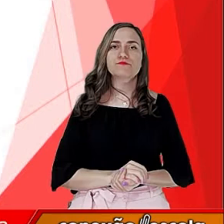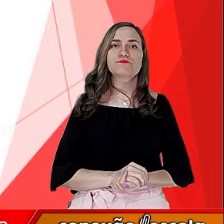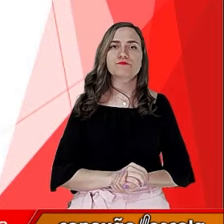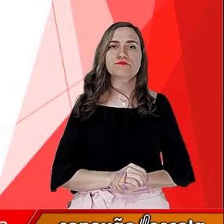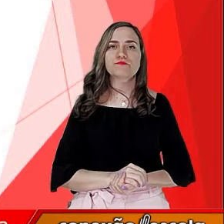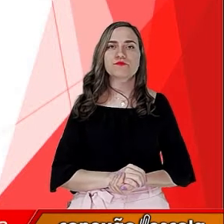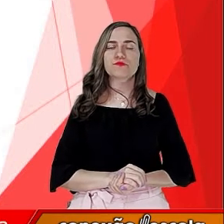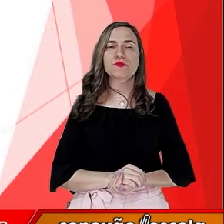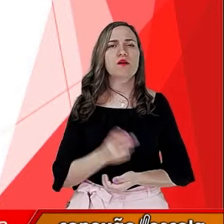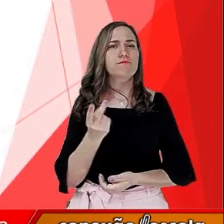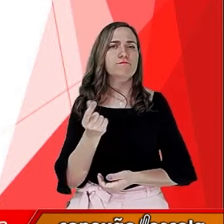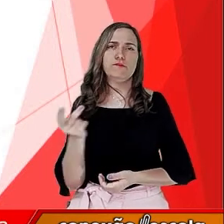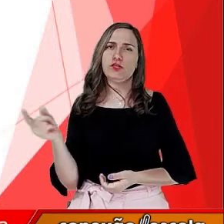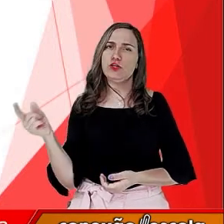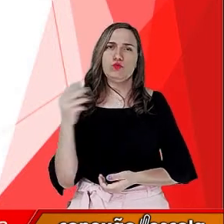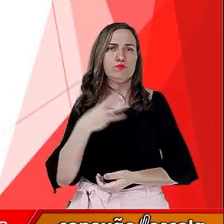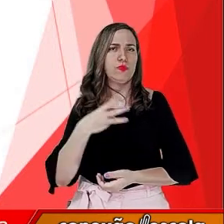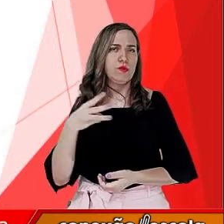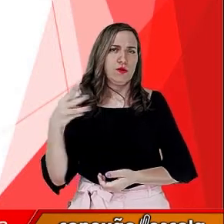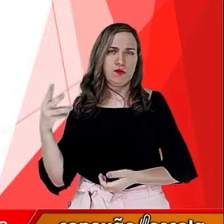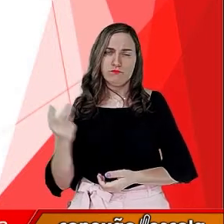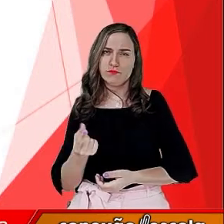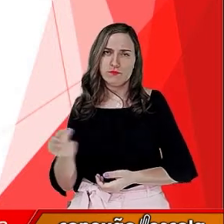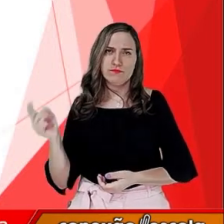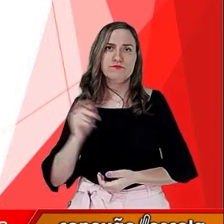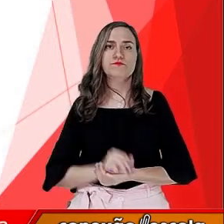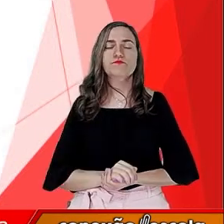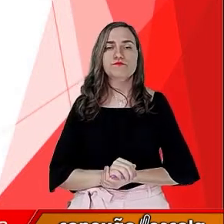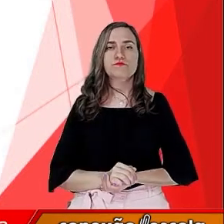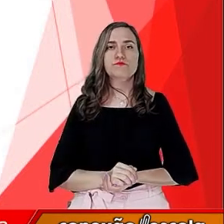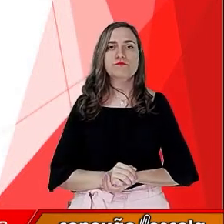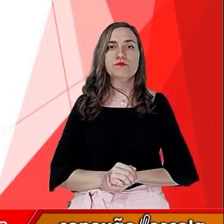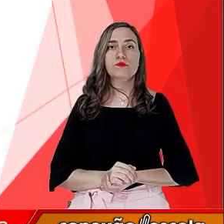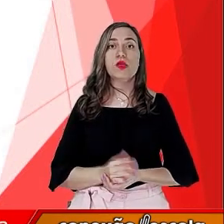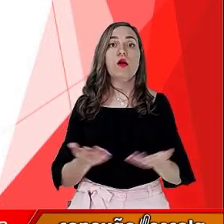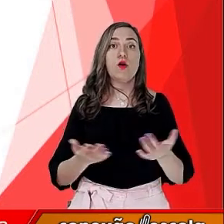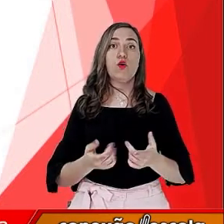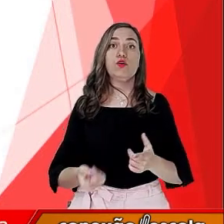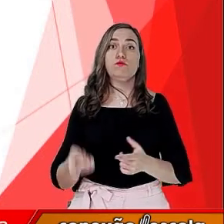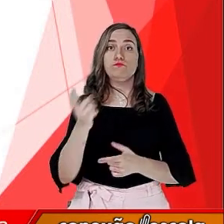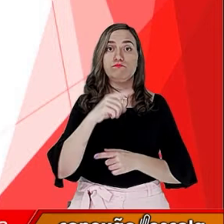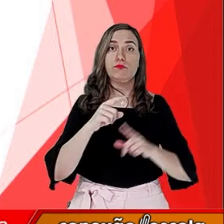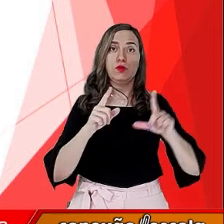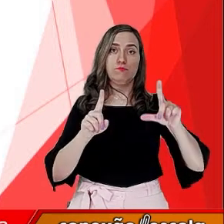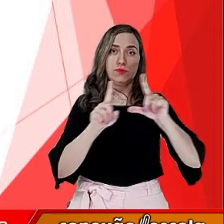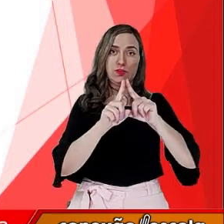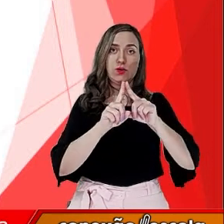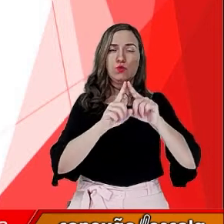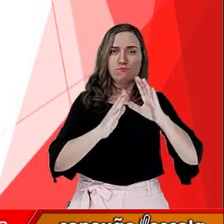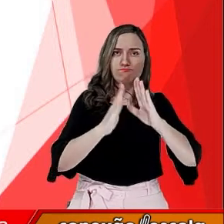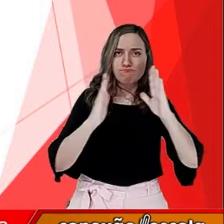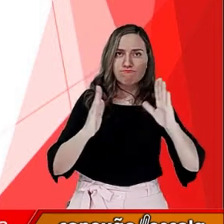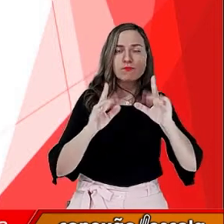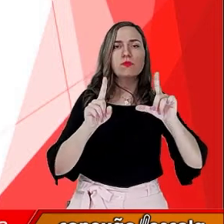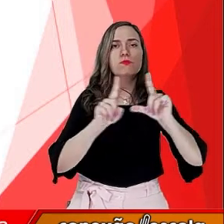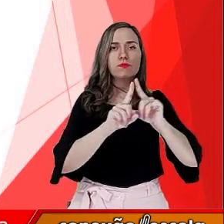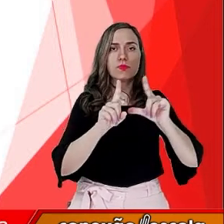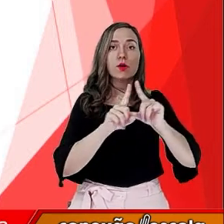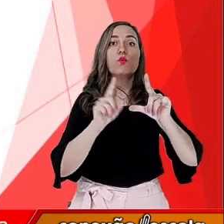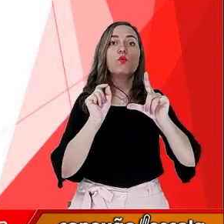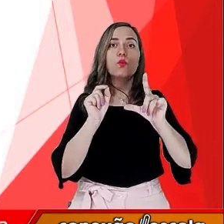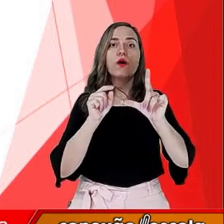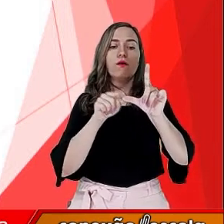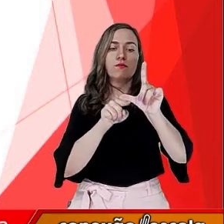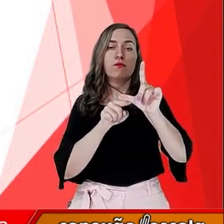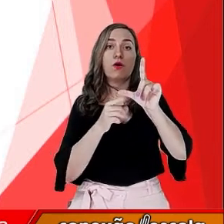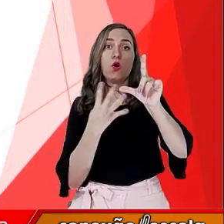1,333333333 infinitamente. Já no outro triângulo, calculando a sua tangente, o cateto oposto é 4